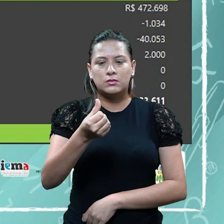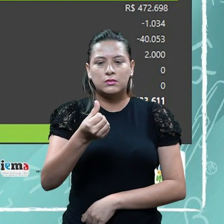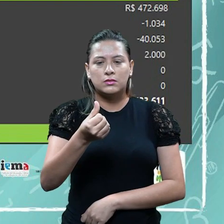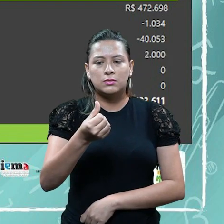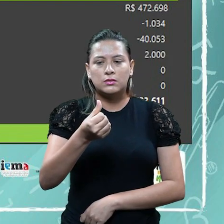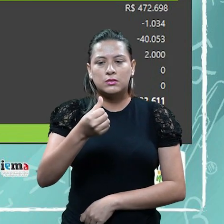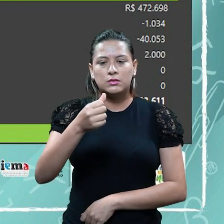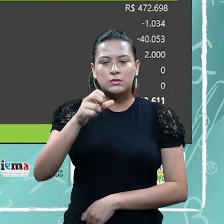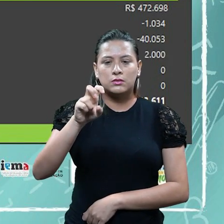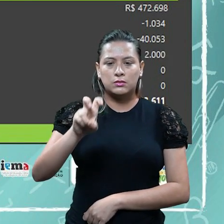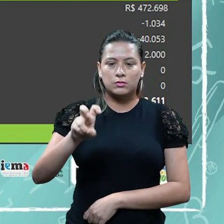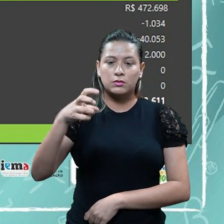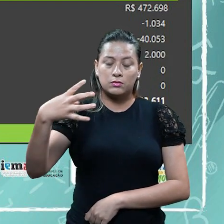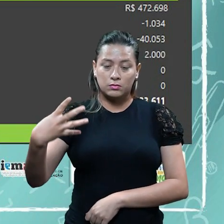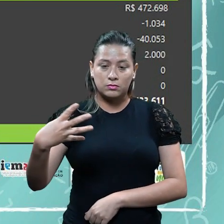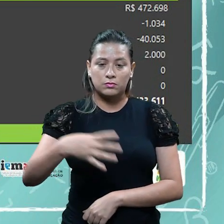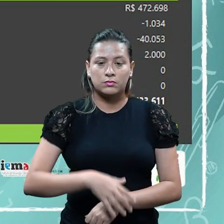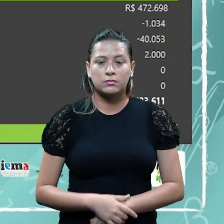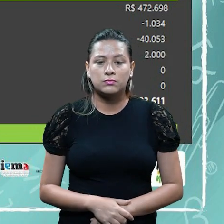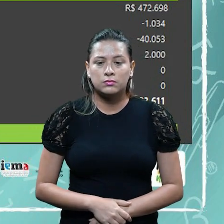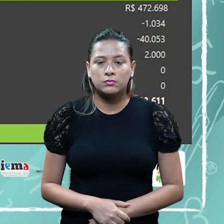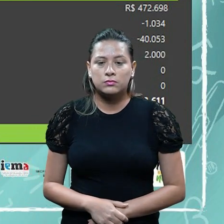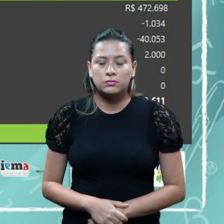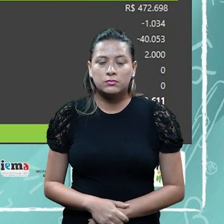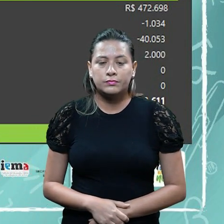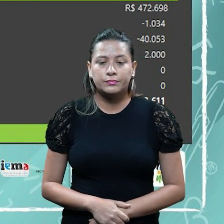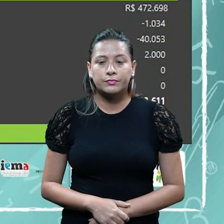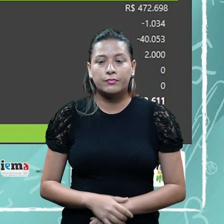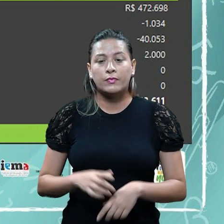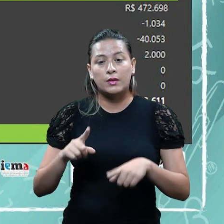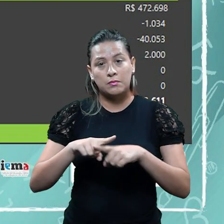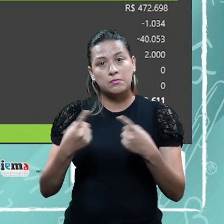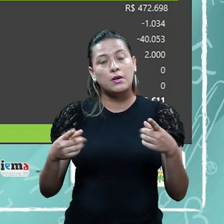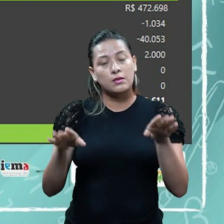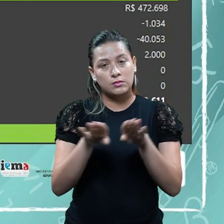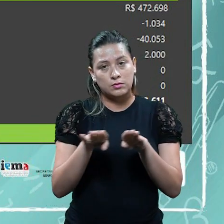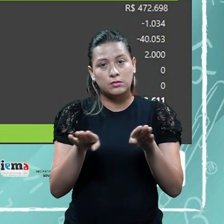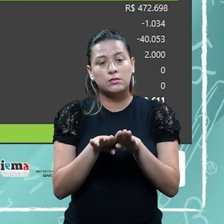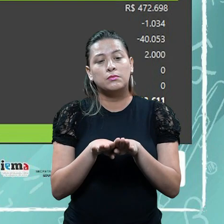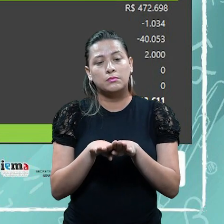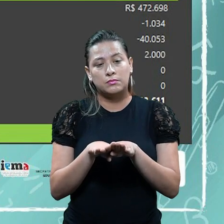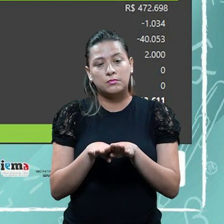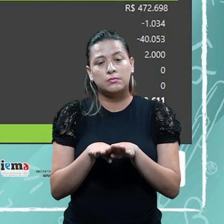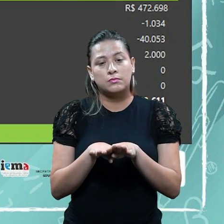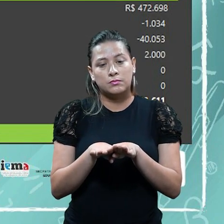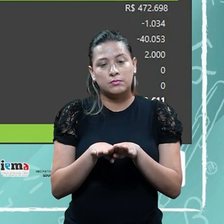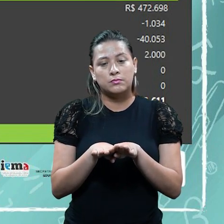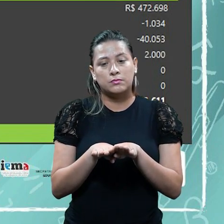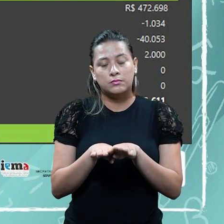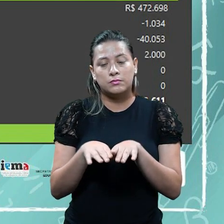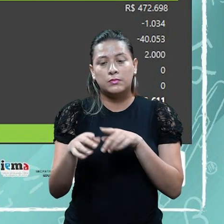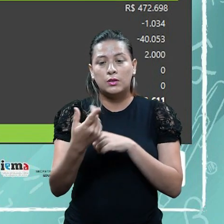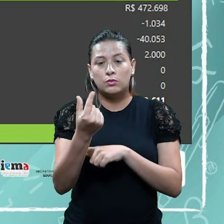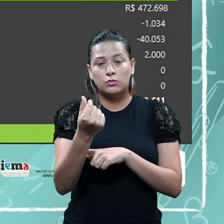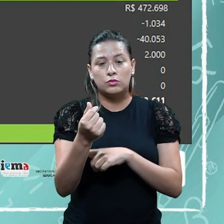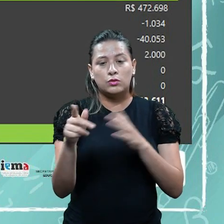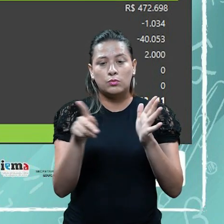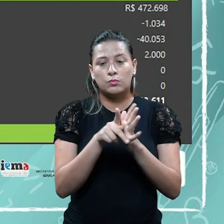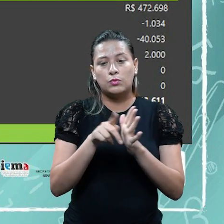em agosto. Mas olha só, aqui também as receitas aumentaram, né? O valor das vendas líquidas aumentaram.